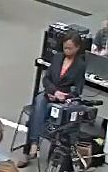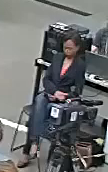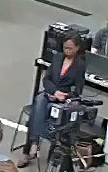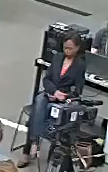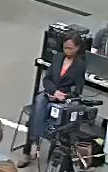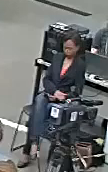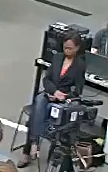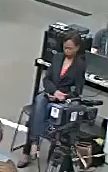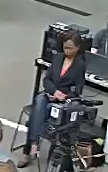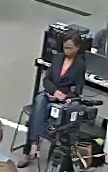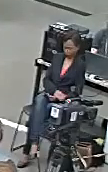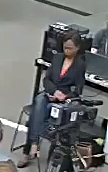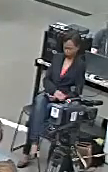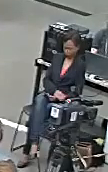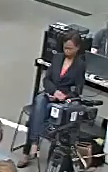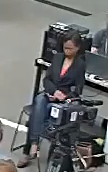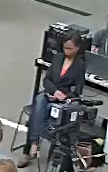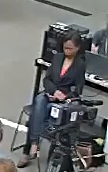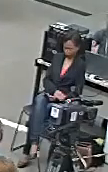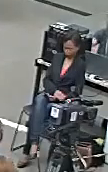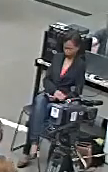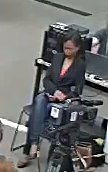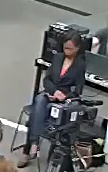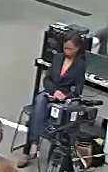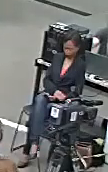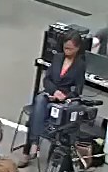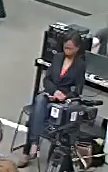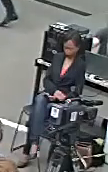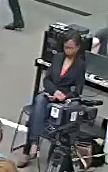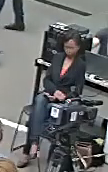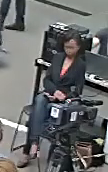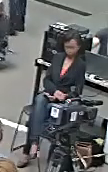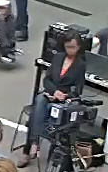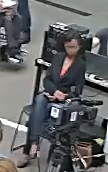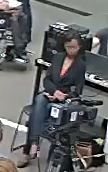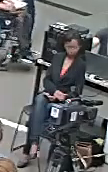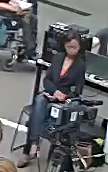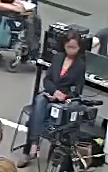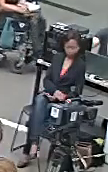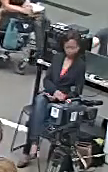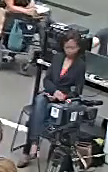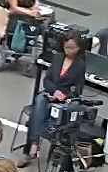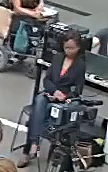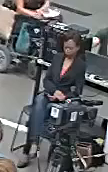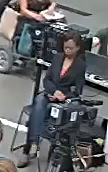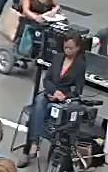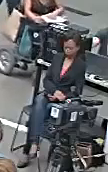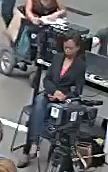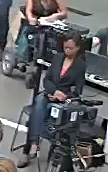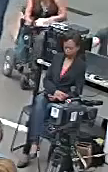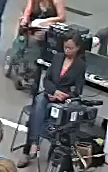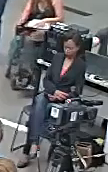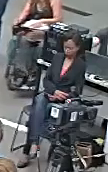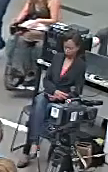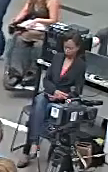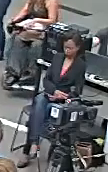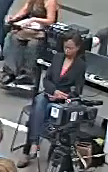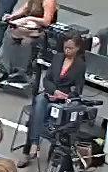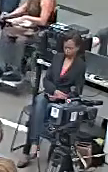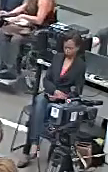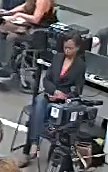qu voto É isso aí é só voto e quer dinheiro para eles para nós nada então se a gente não brigar